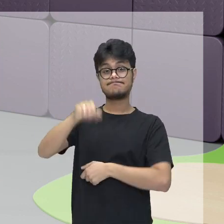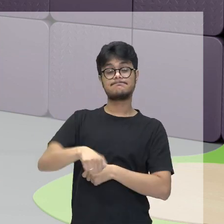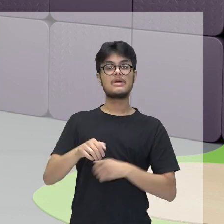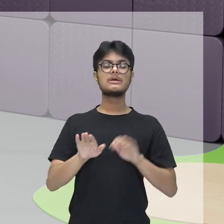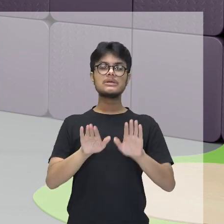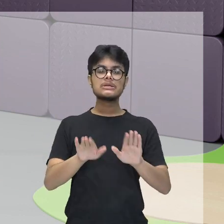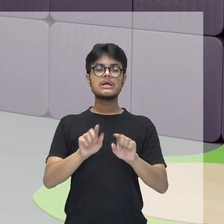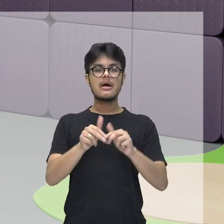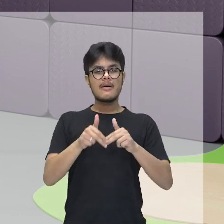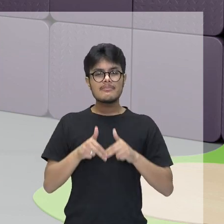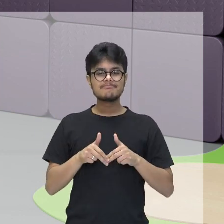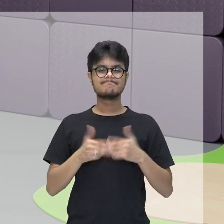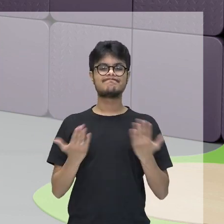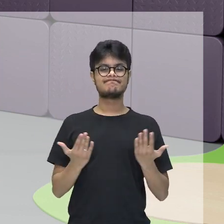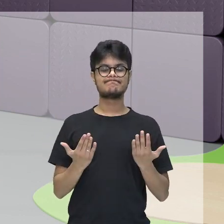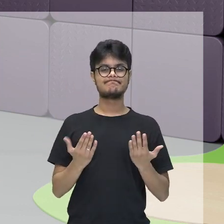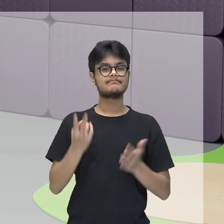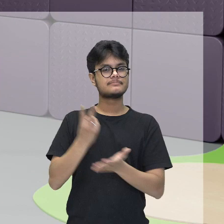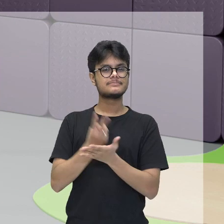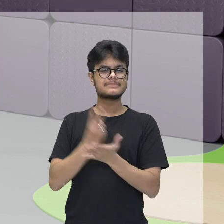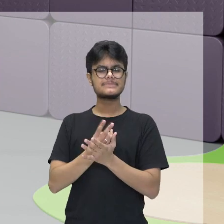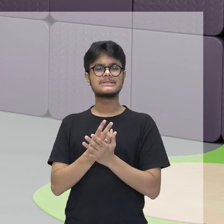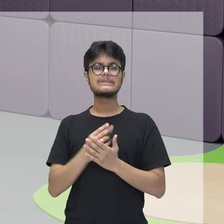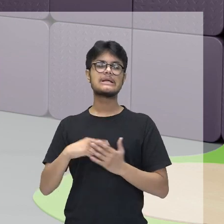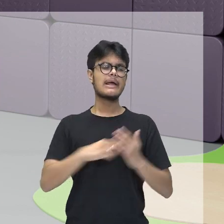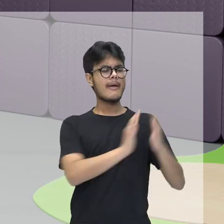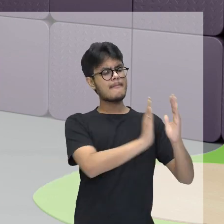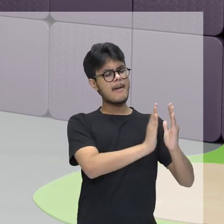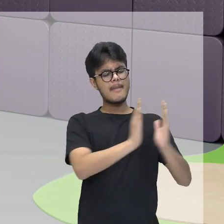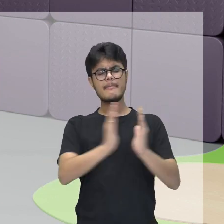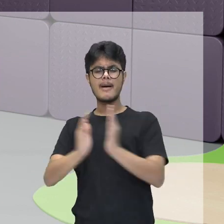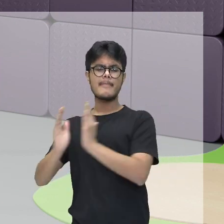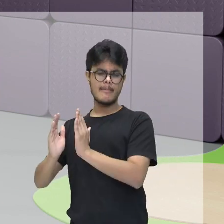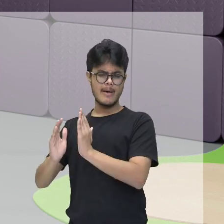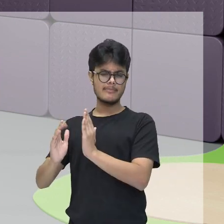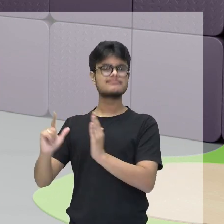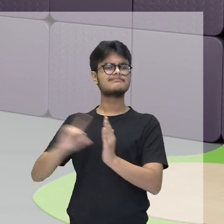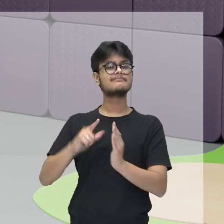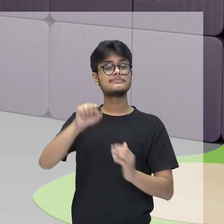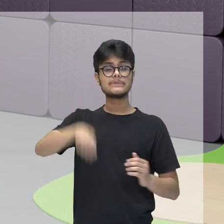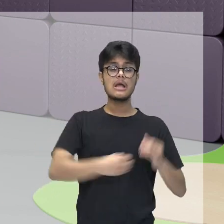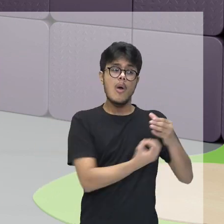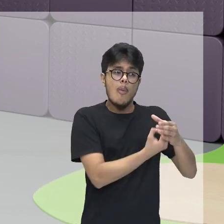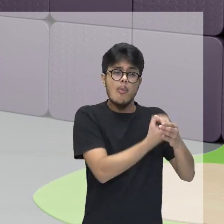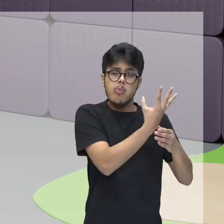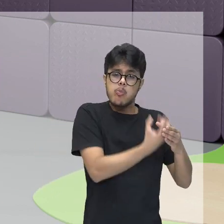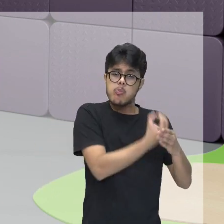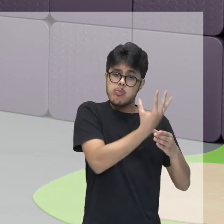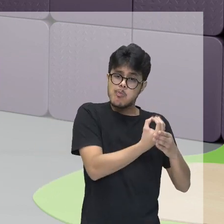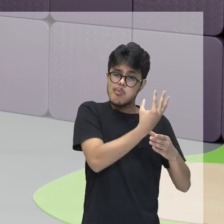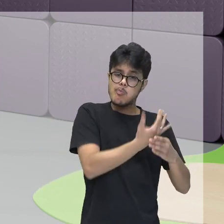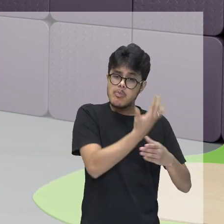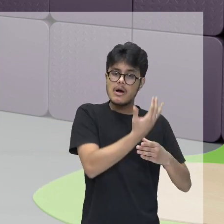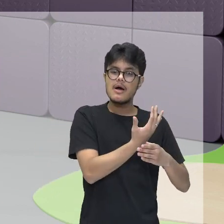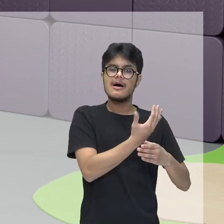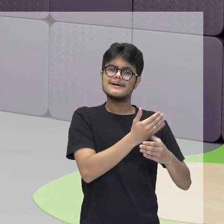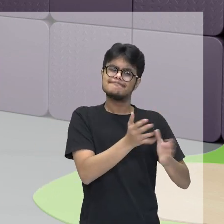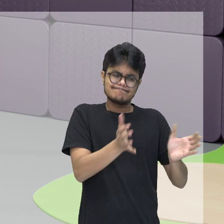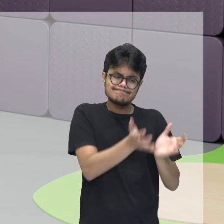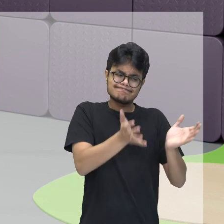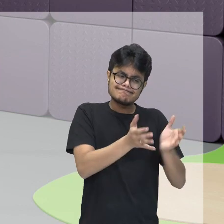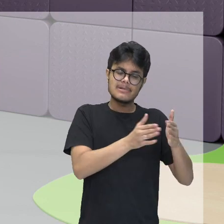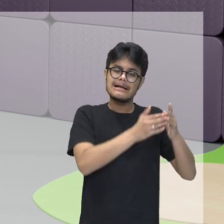aí, por isso, desde os barcos a vapores ali, aquele vapor fazia com que aquela embarcação